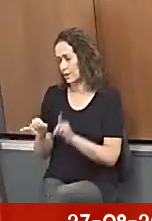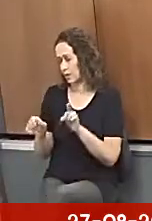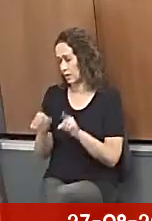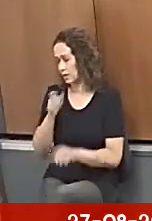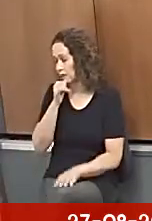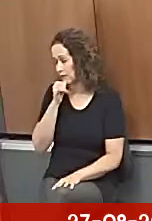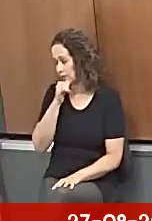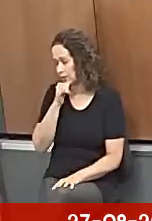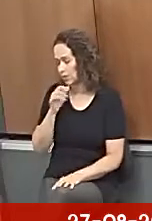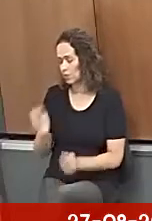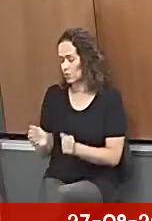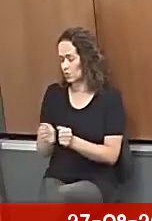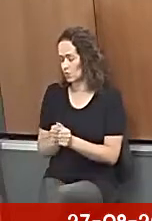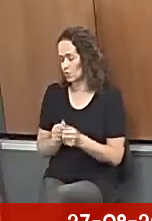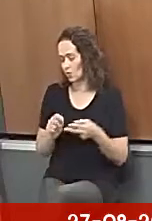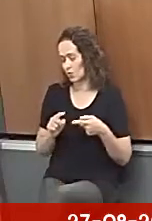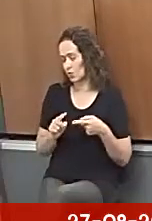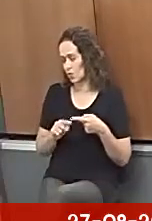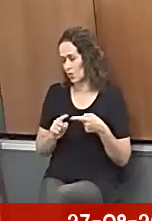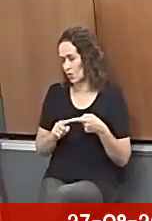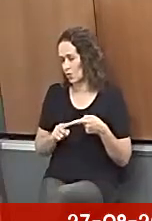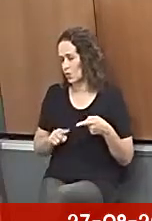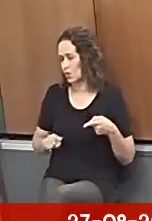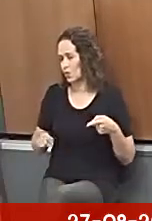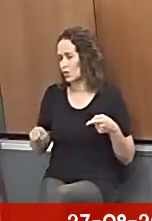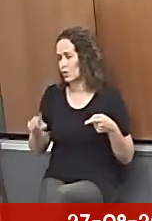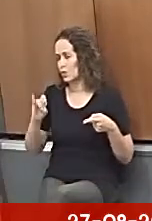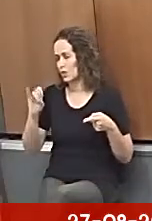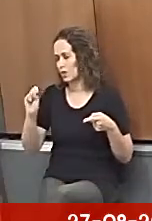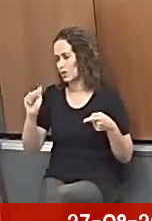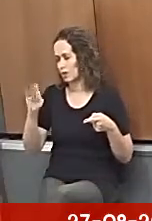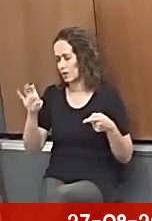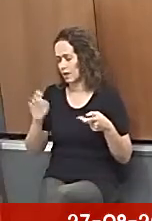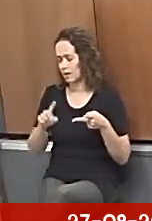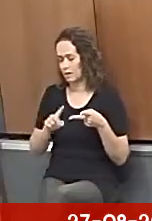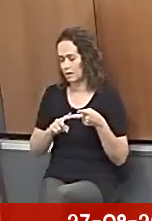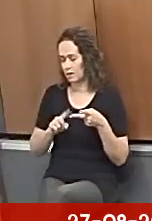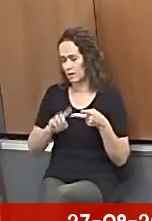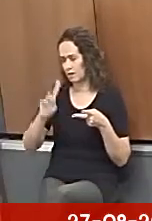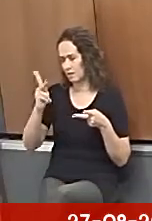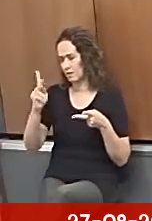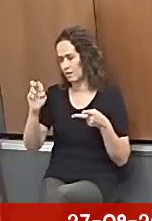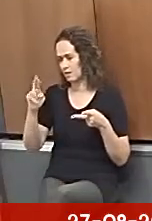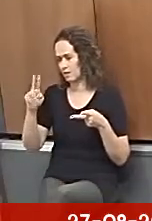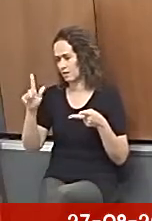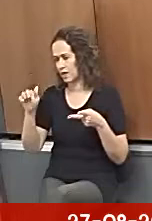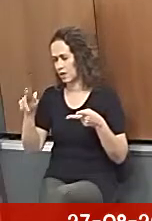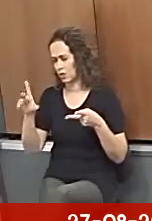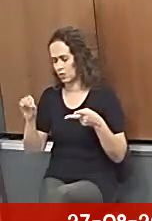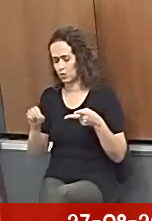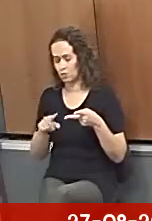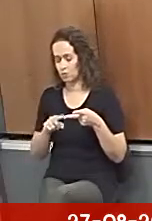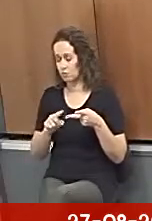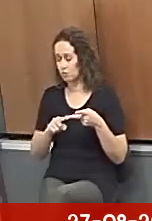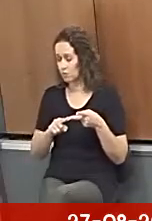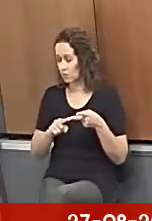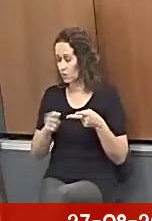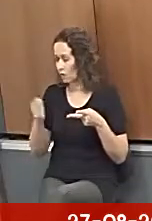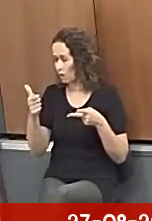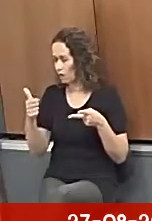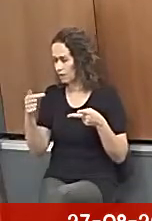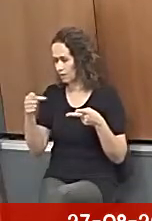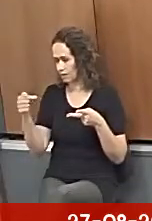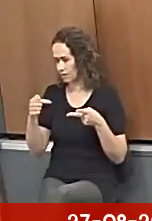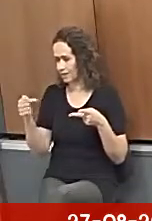down o senhor geraldo que está aqui na galeria anunciou que vai completar nos próximos meses 77 anos que o